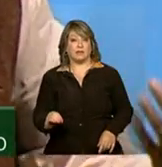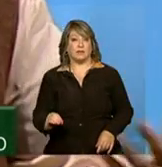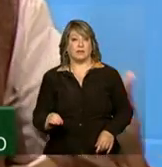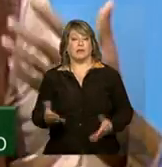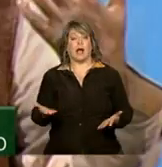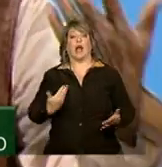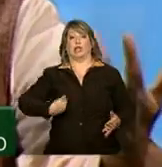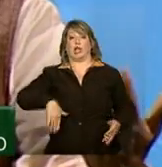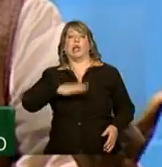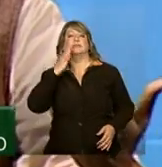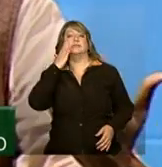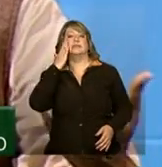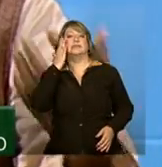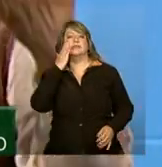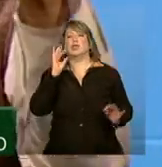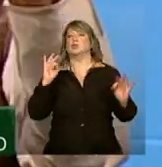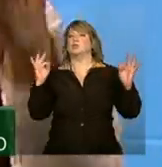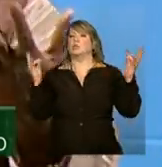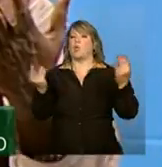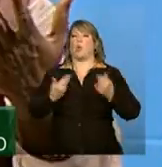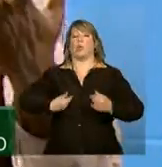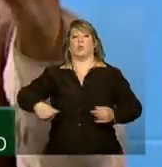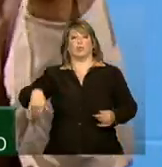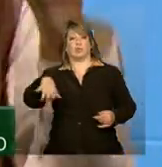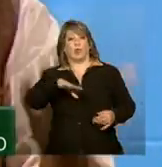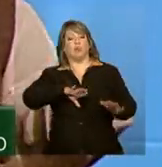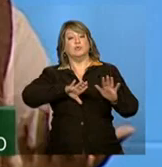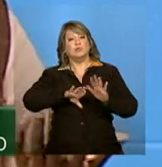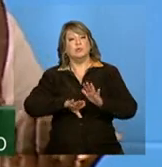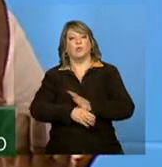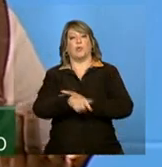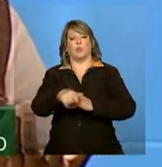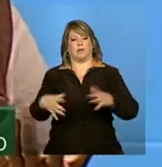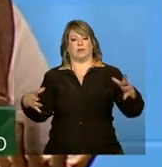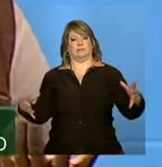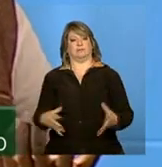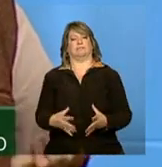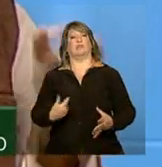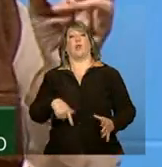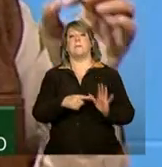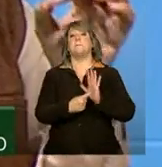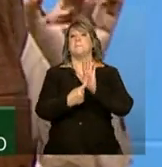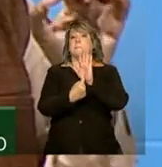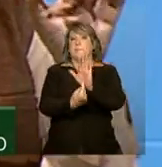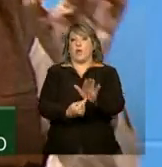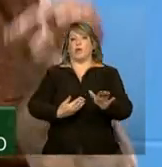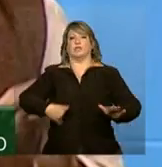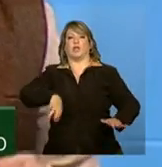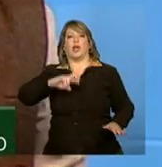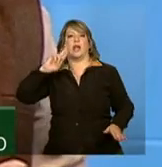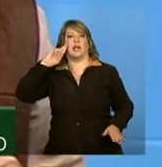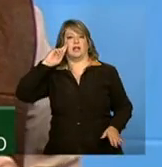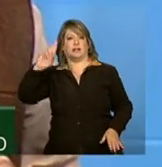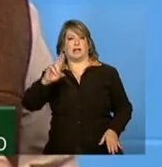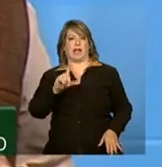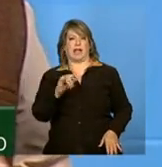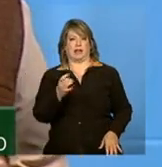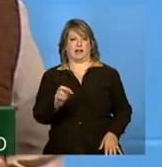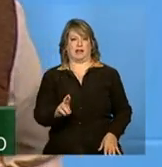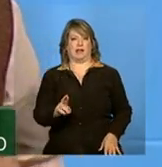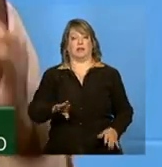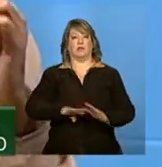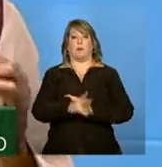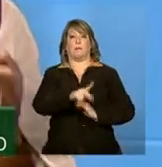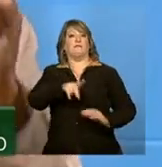nós sabemos que nós todos nos tornamos paladinos dessa causa, nós todos mostramos a nossa liderança, nós nos transformamos em professores,